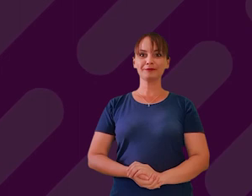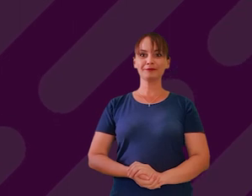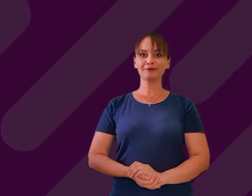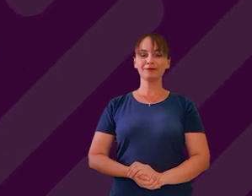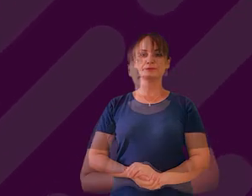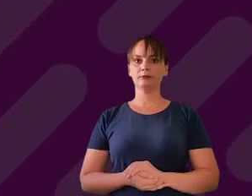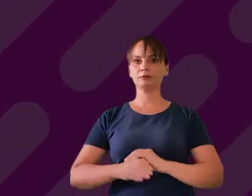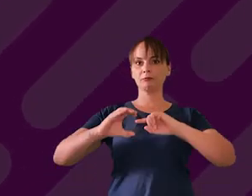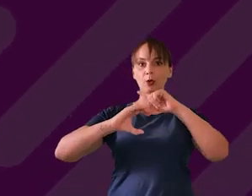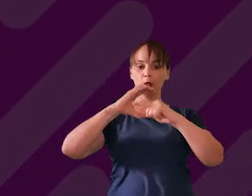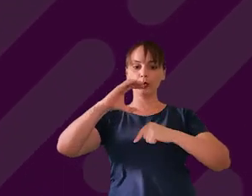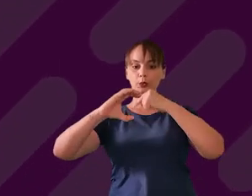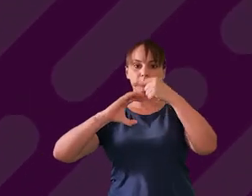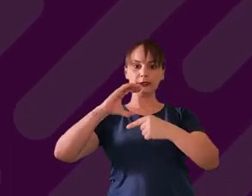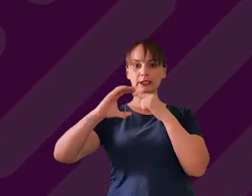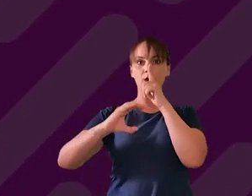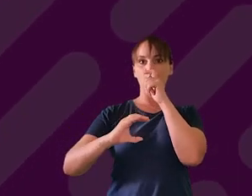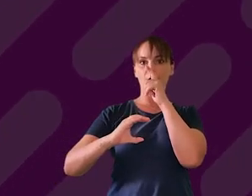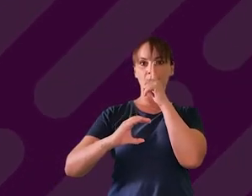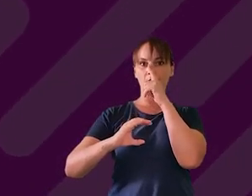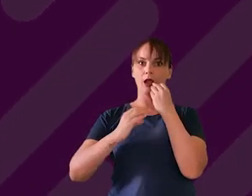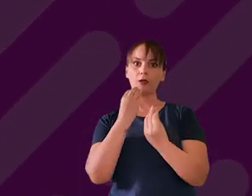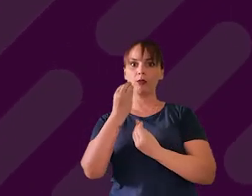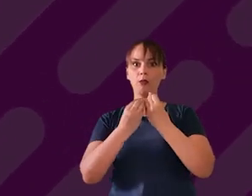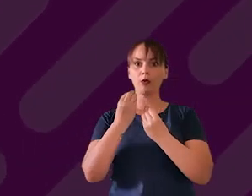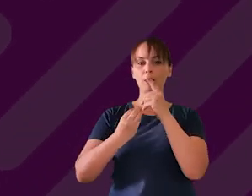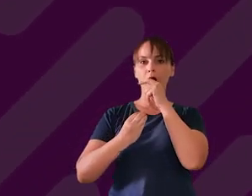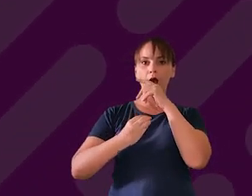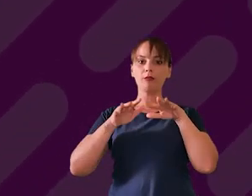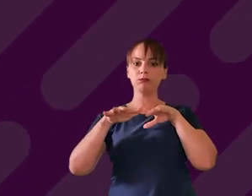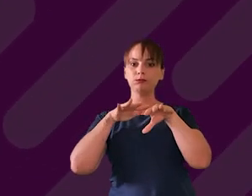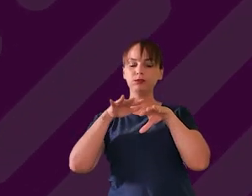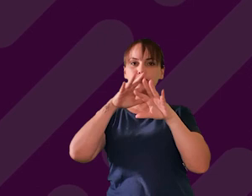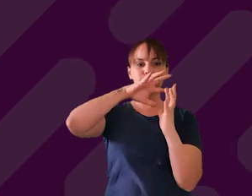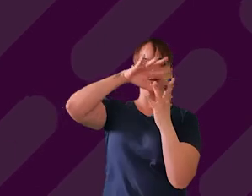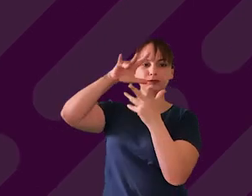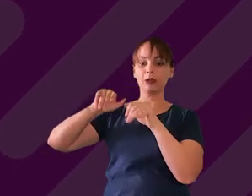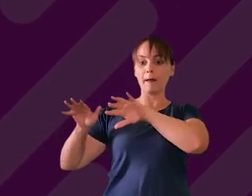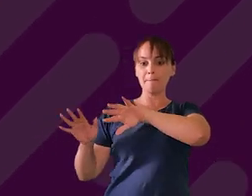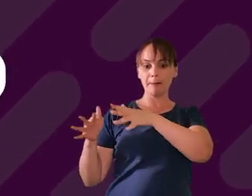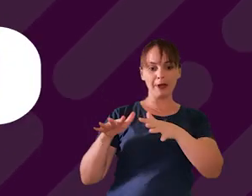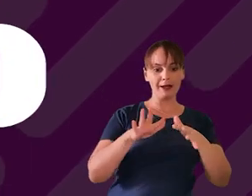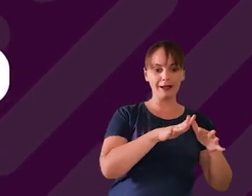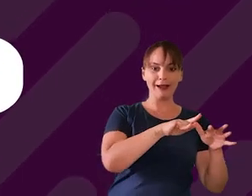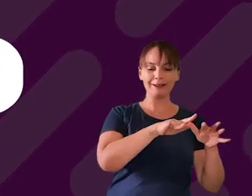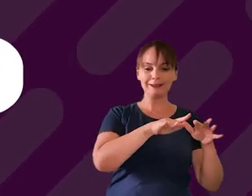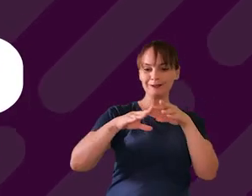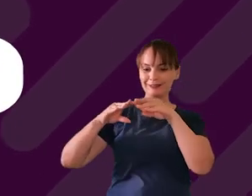O ciclo da água é como a água se move pelo planeta, através dos mares, da terra e do